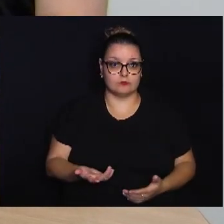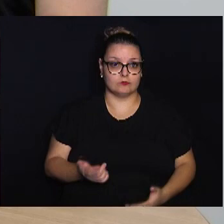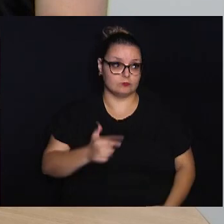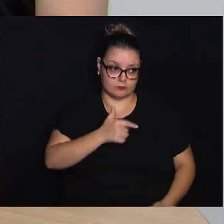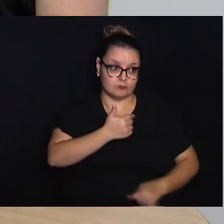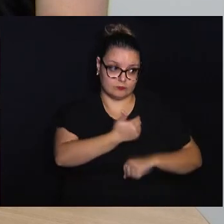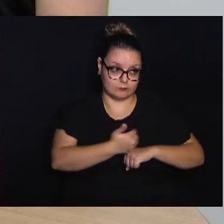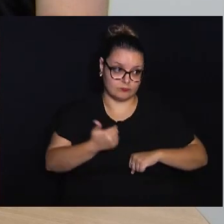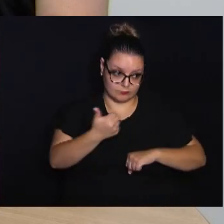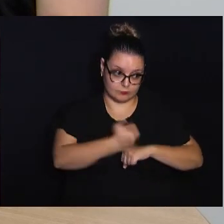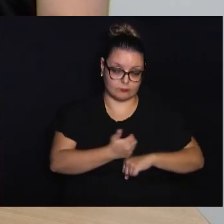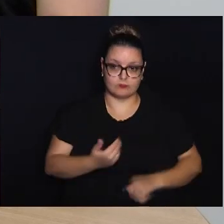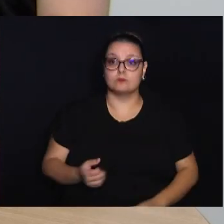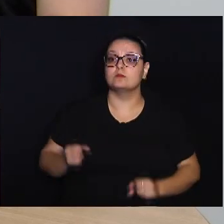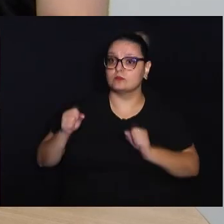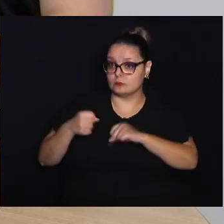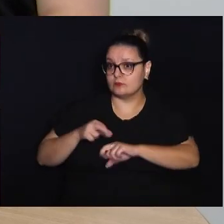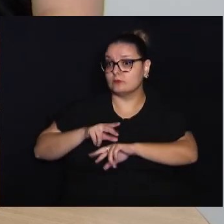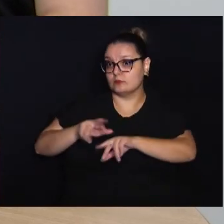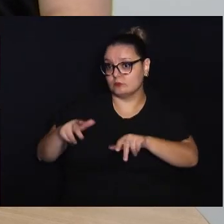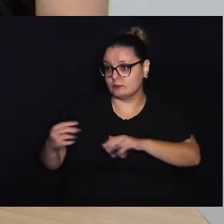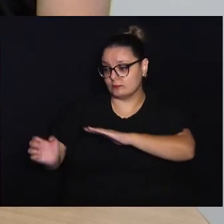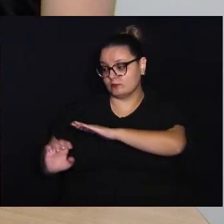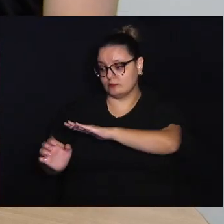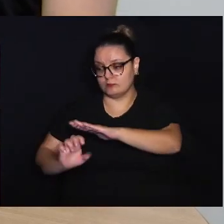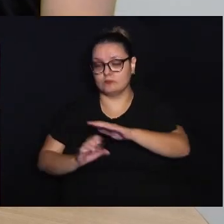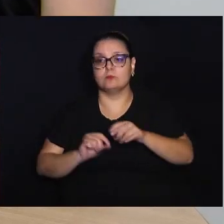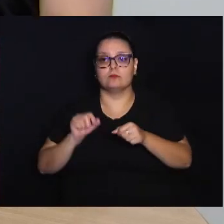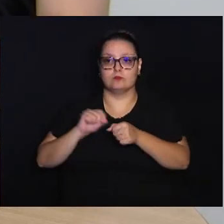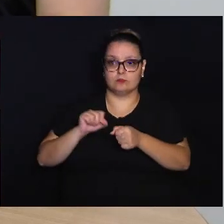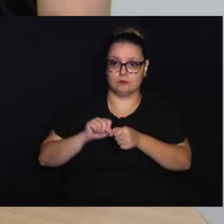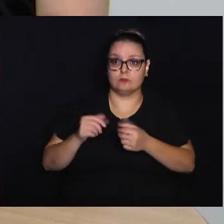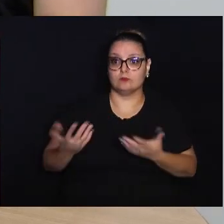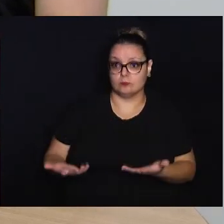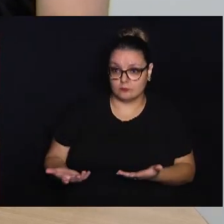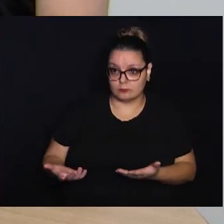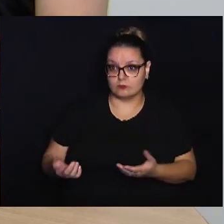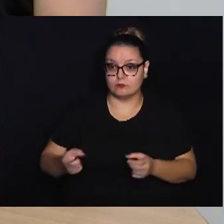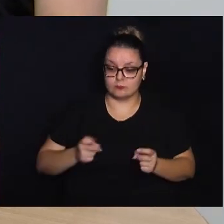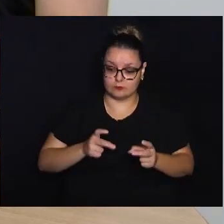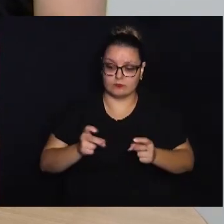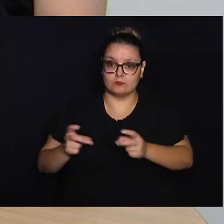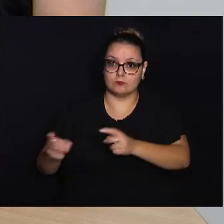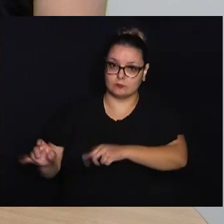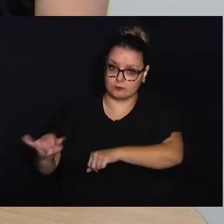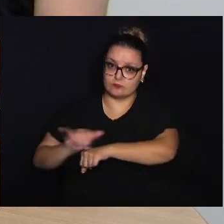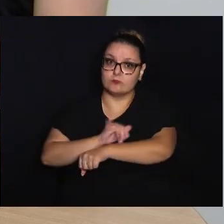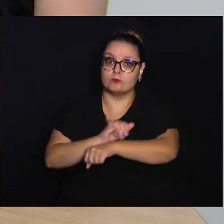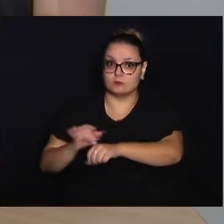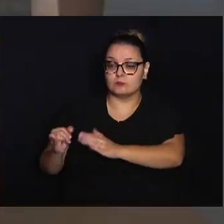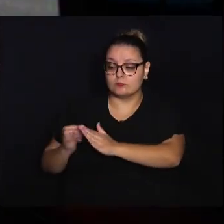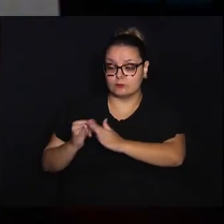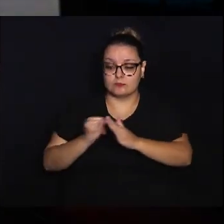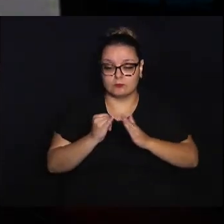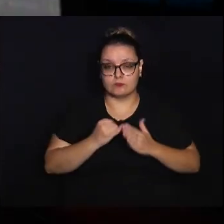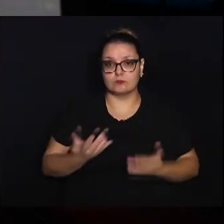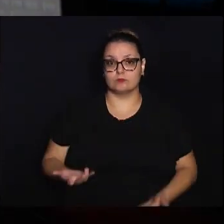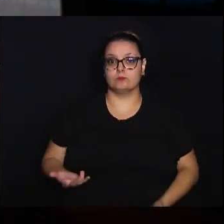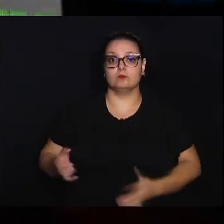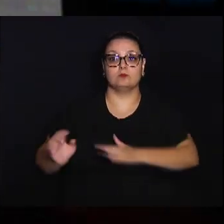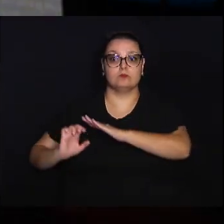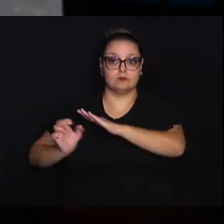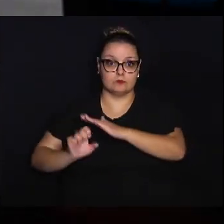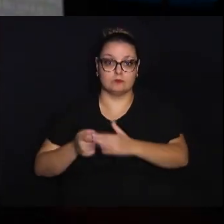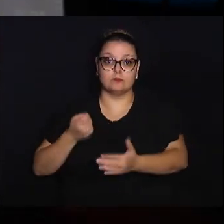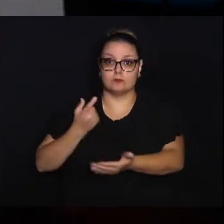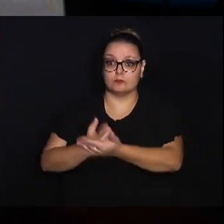para não cair em golpe, né? Isso, existem inúmeras empresas que fazem essas vendas estratégicas de imóvel. Então